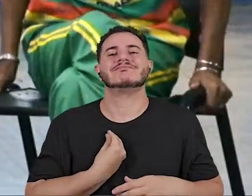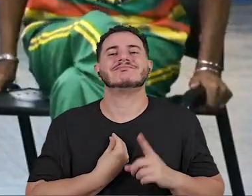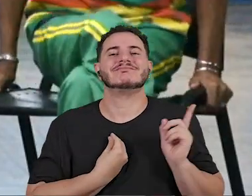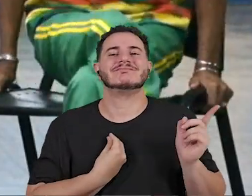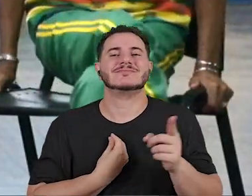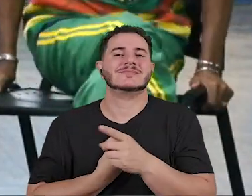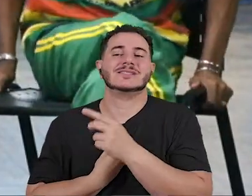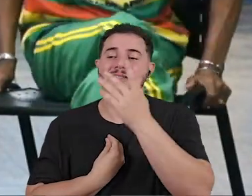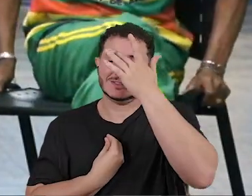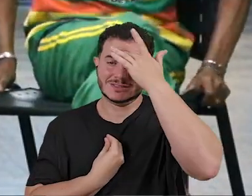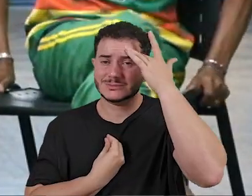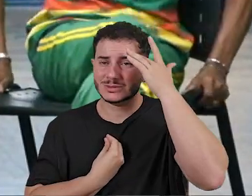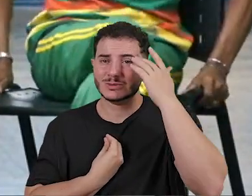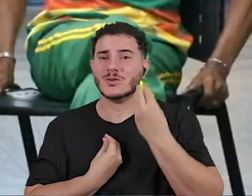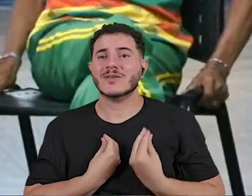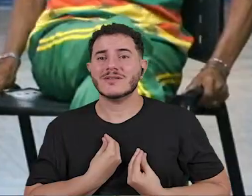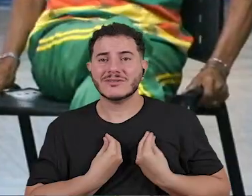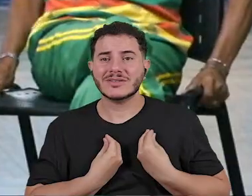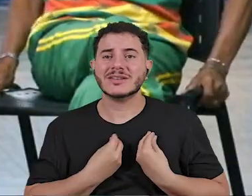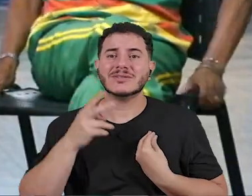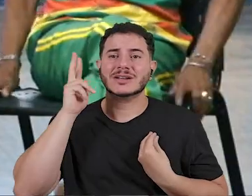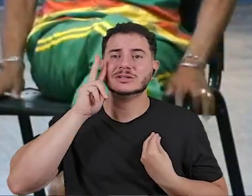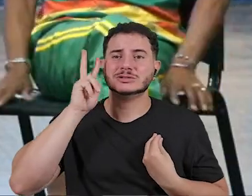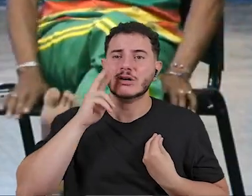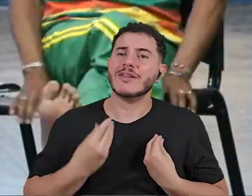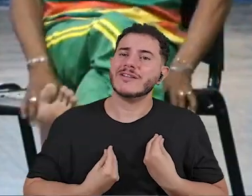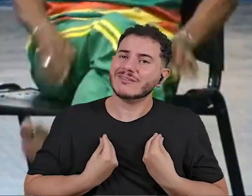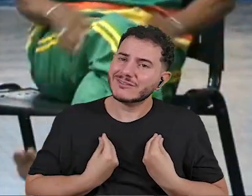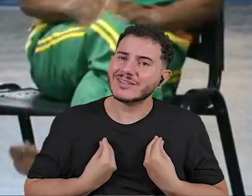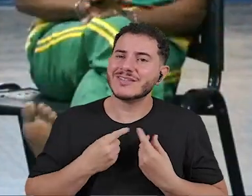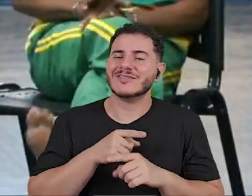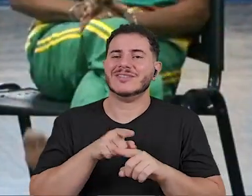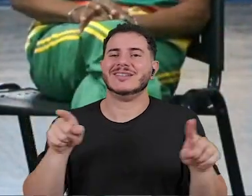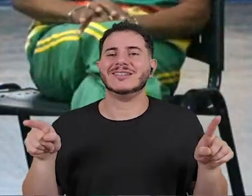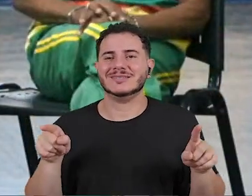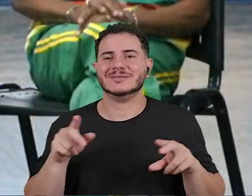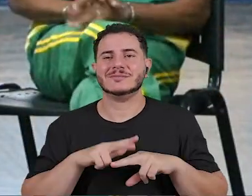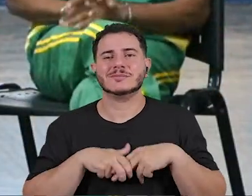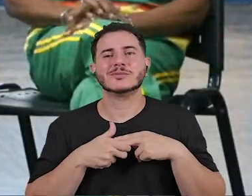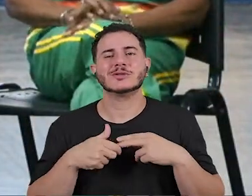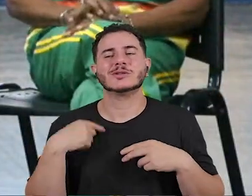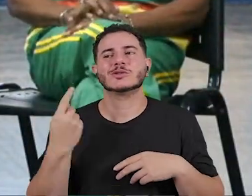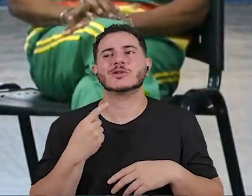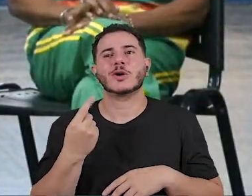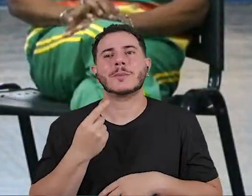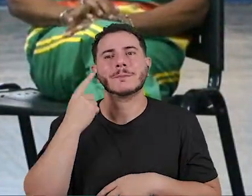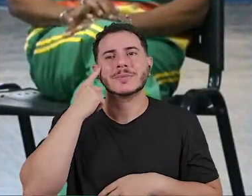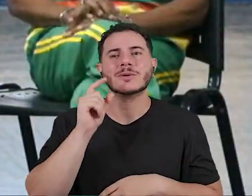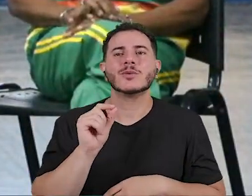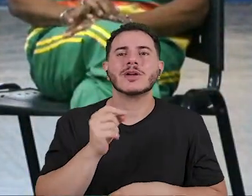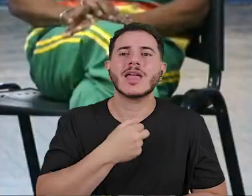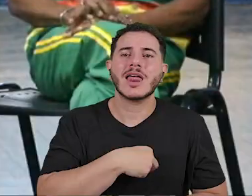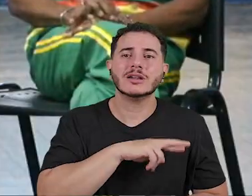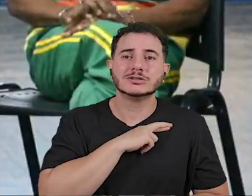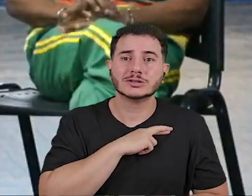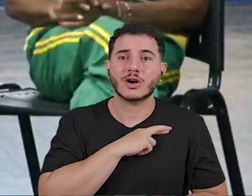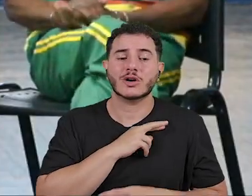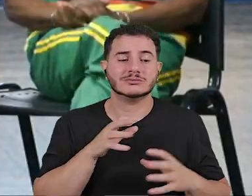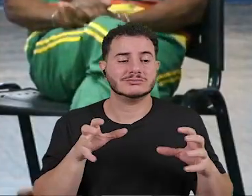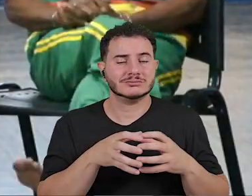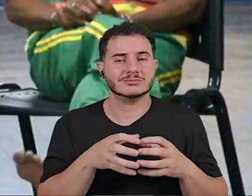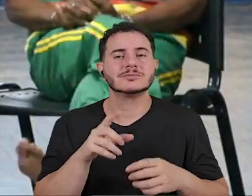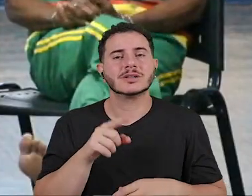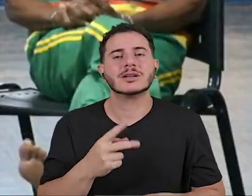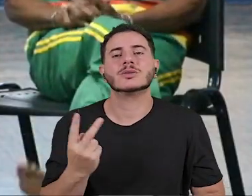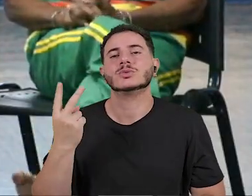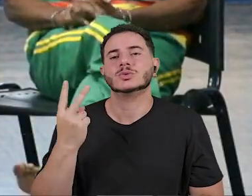crianças estão lá. Então a parte religiosa, ela é cuidada por essas duas pessoas, né? Meu irmão, que hoje também já é o Babalorixá,